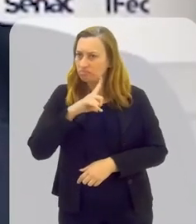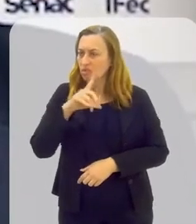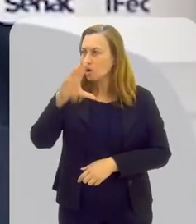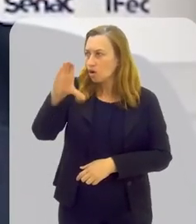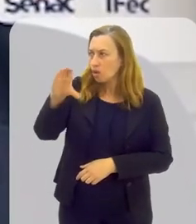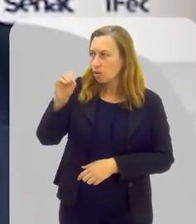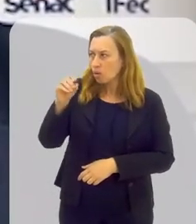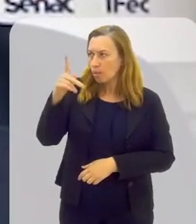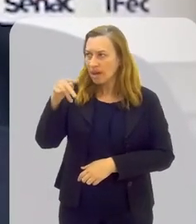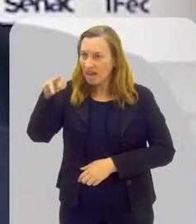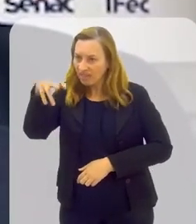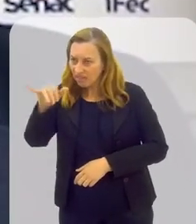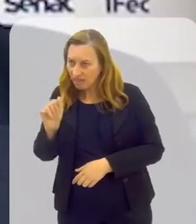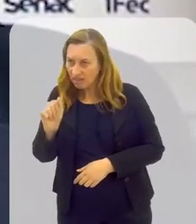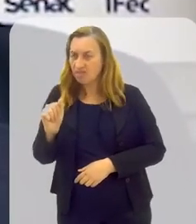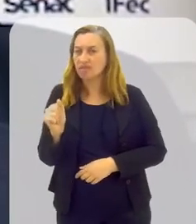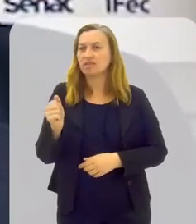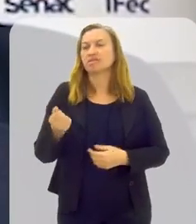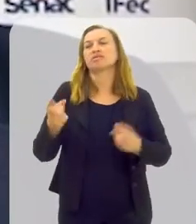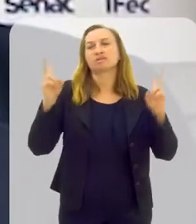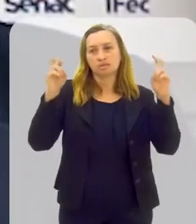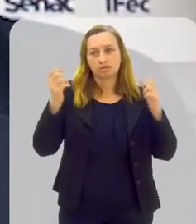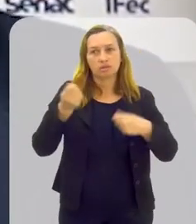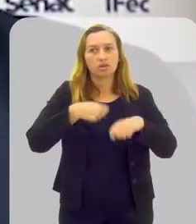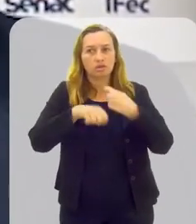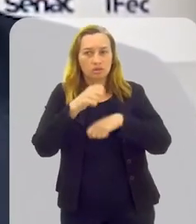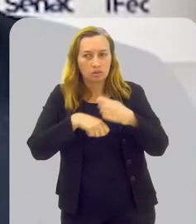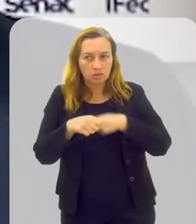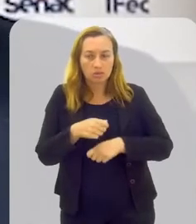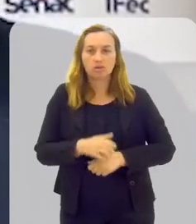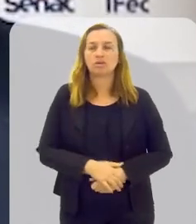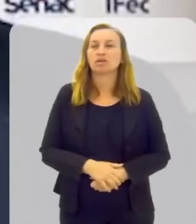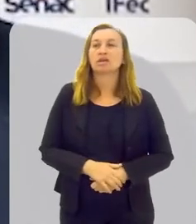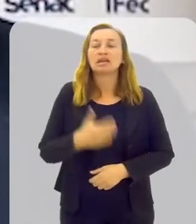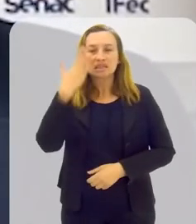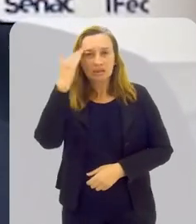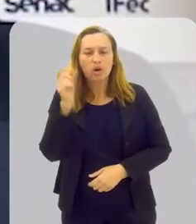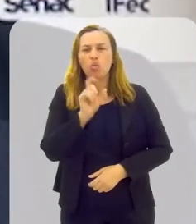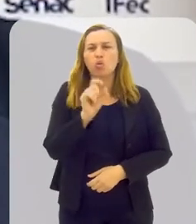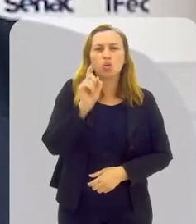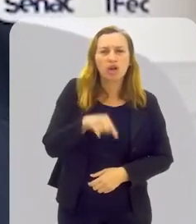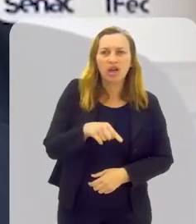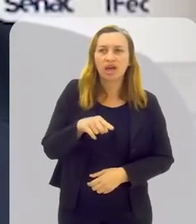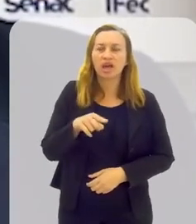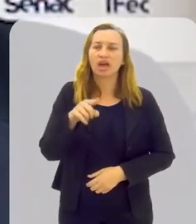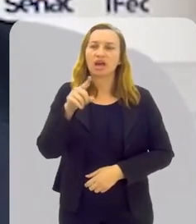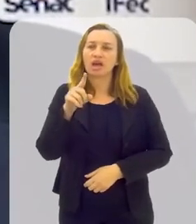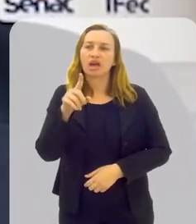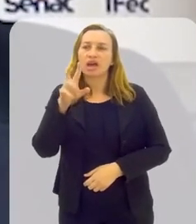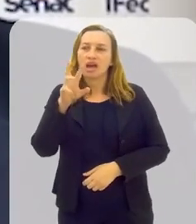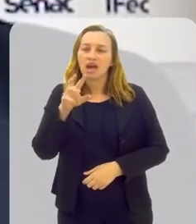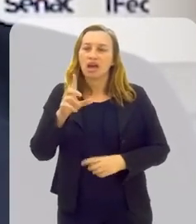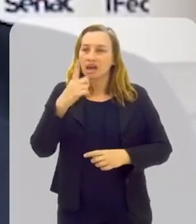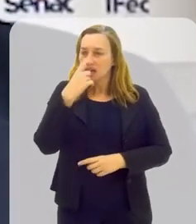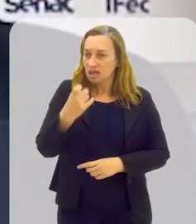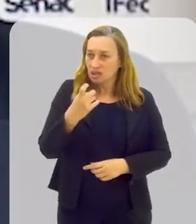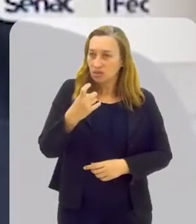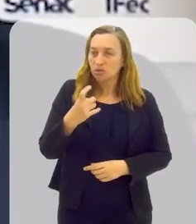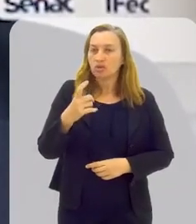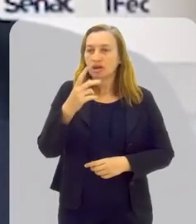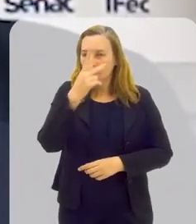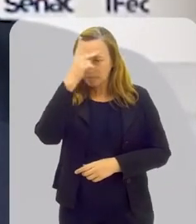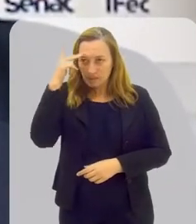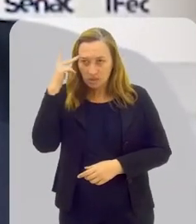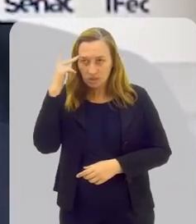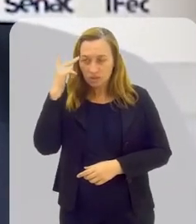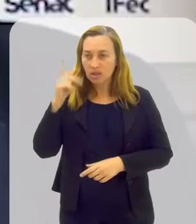que existe uma dificuldade das cooperativas na questão administrativa com relação a operacional saber o que que é resíduo o catador é um